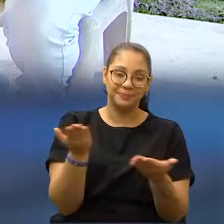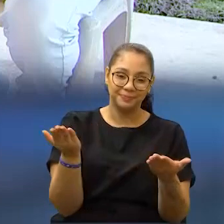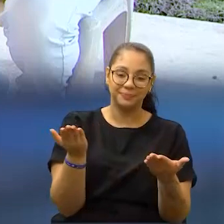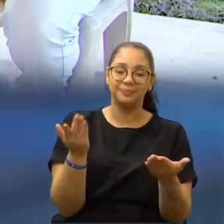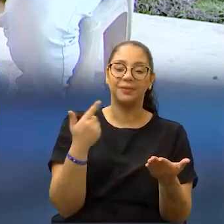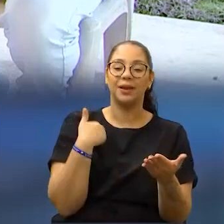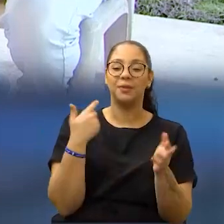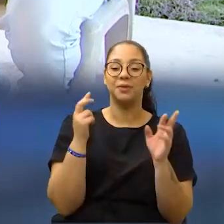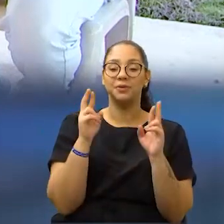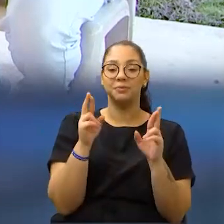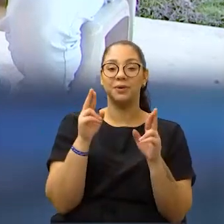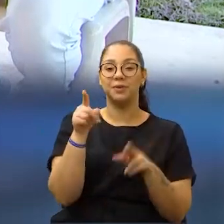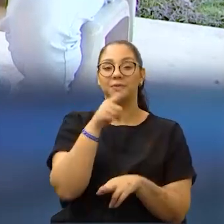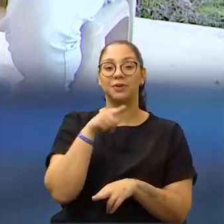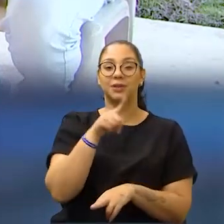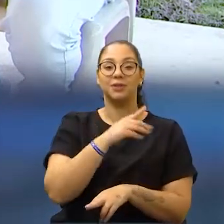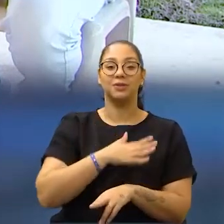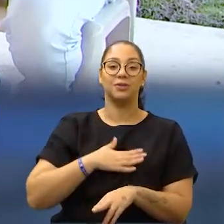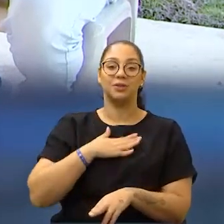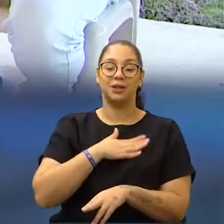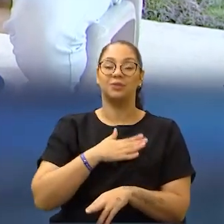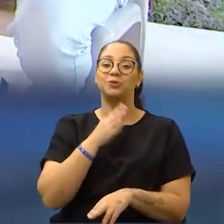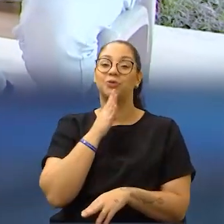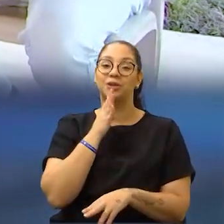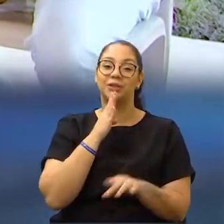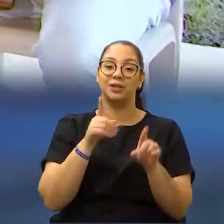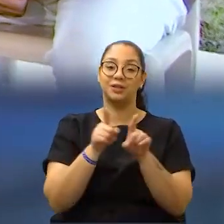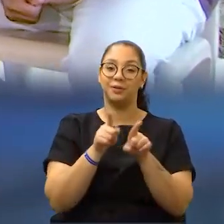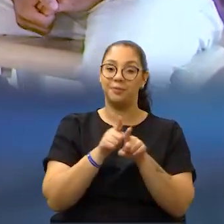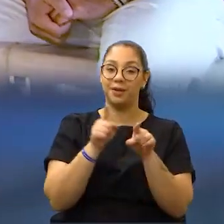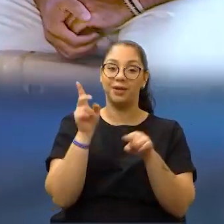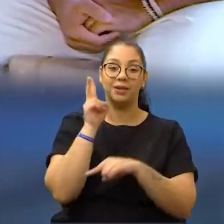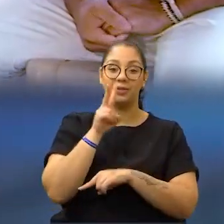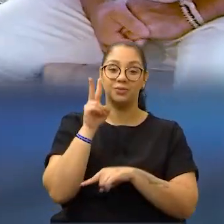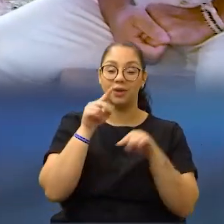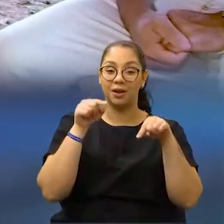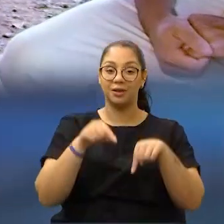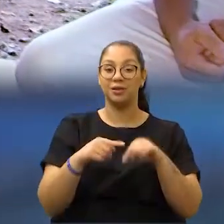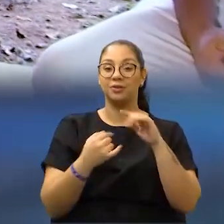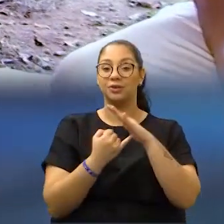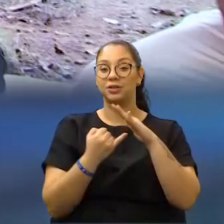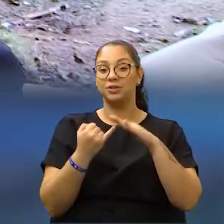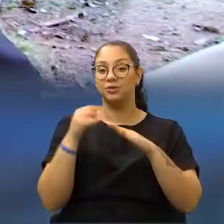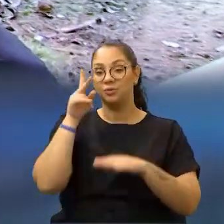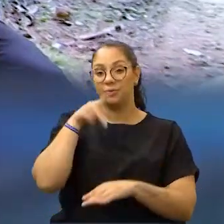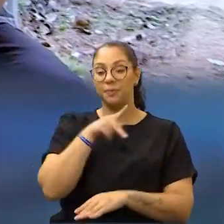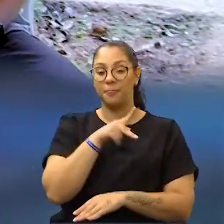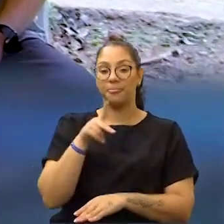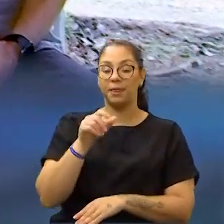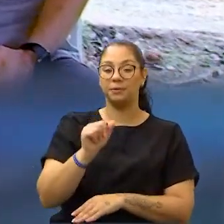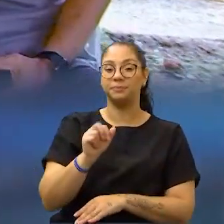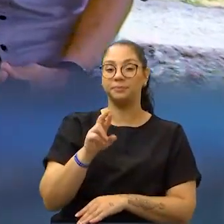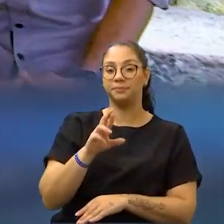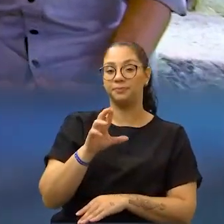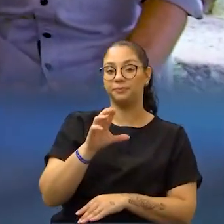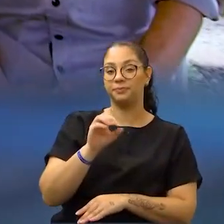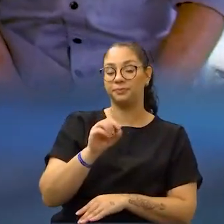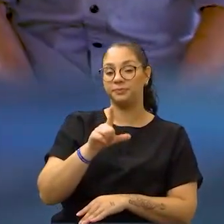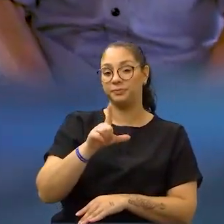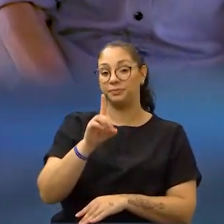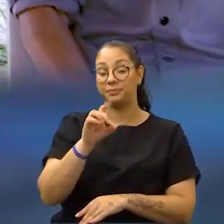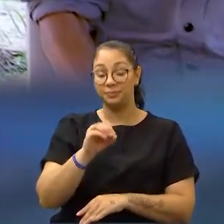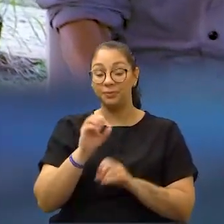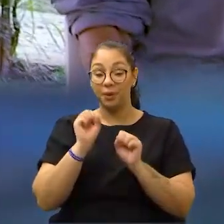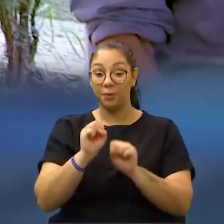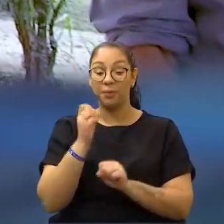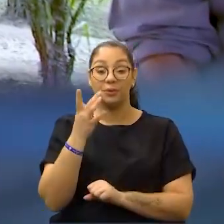Obrigada, meninos. Nós eu espero que vocês tenham gostado de conhecer também um pouco aqui da história do Instituto Padre Haroldo. Vocês